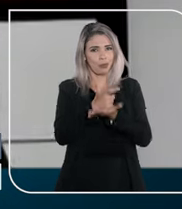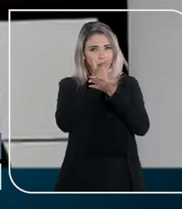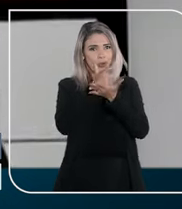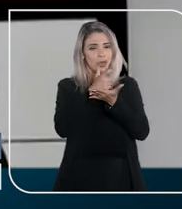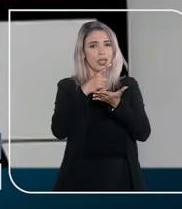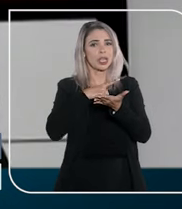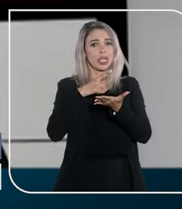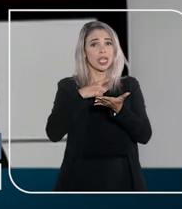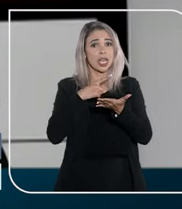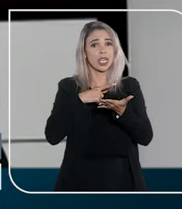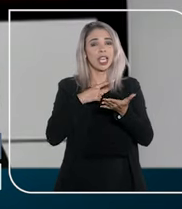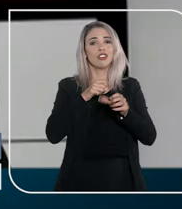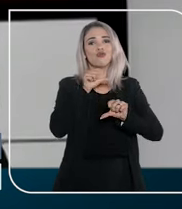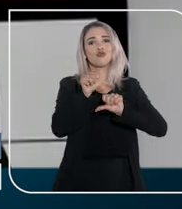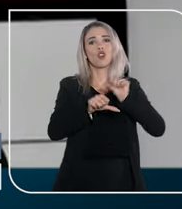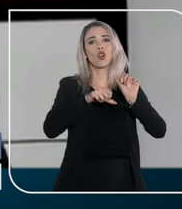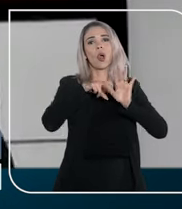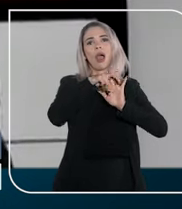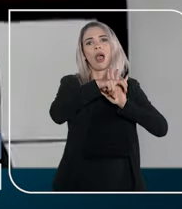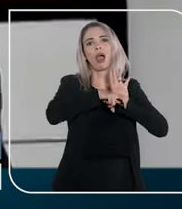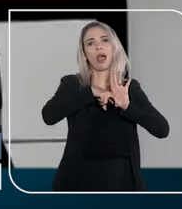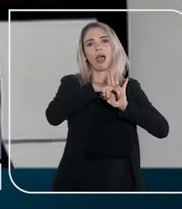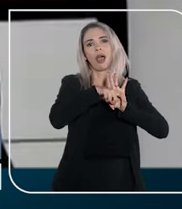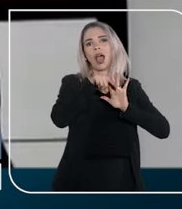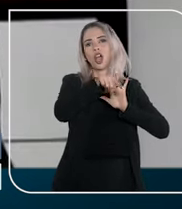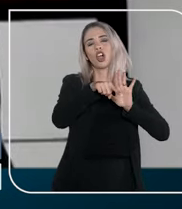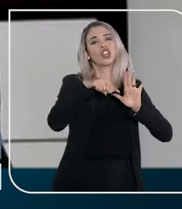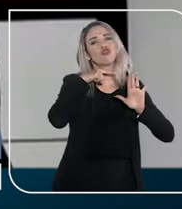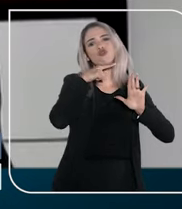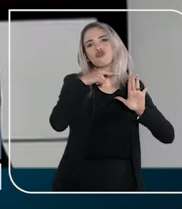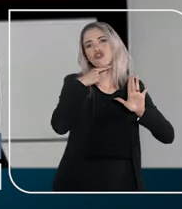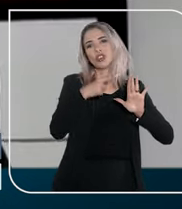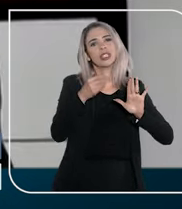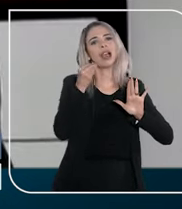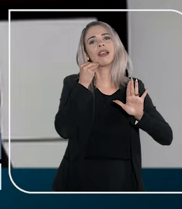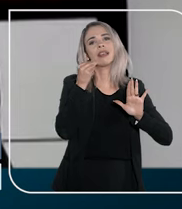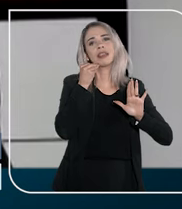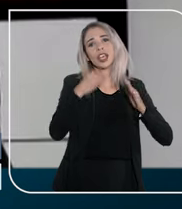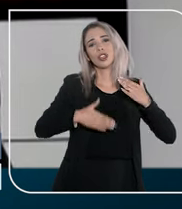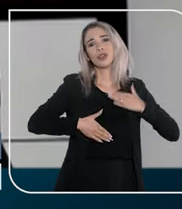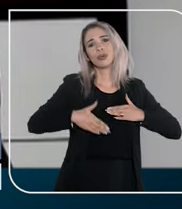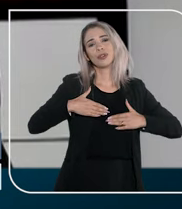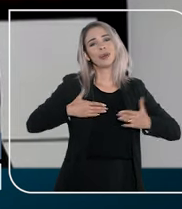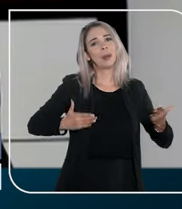ficou paraplégico. E agora ele não conseguia passar no teste de aptidão física.